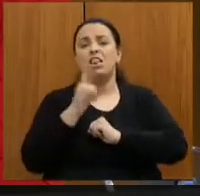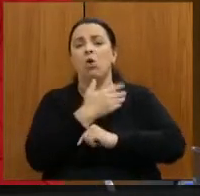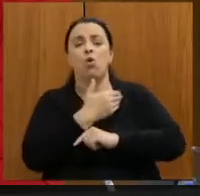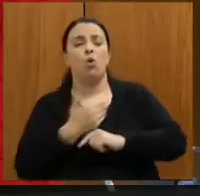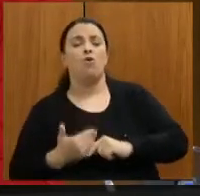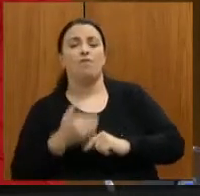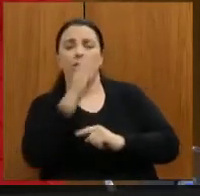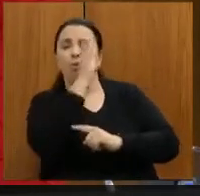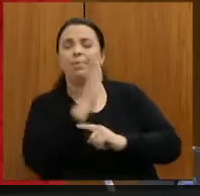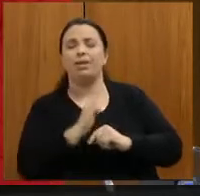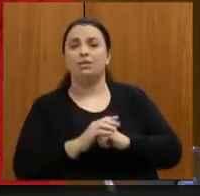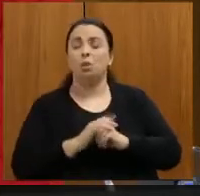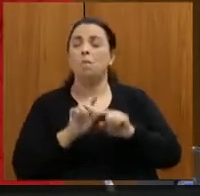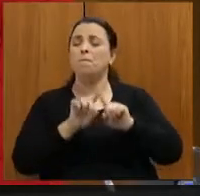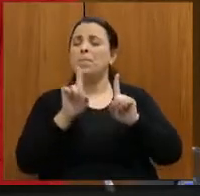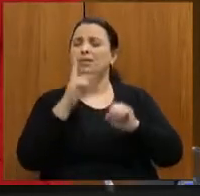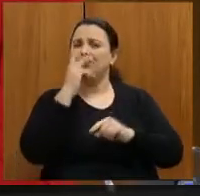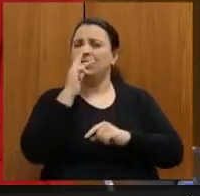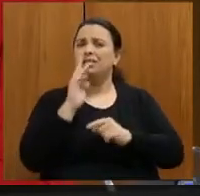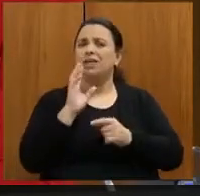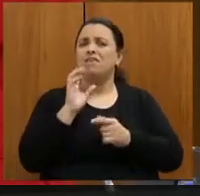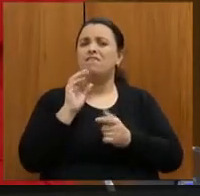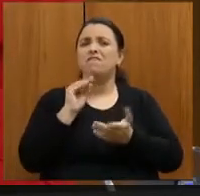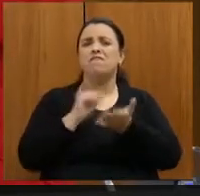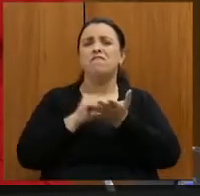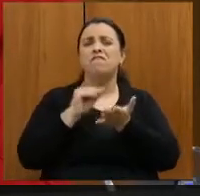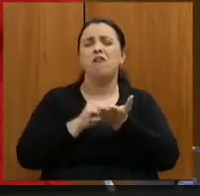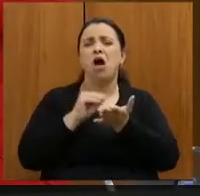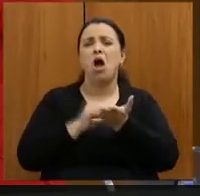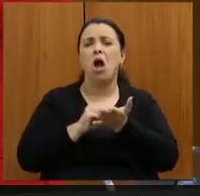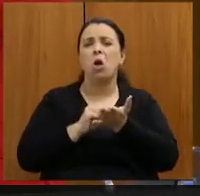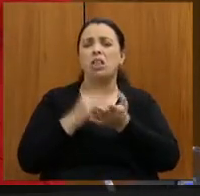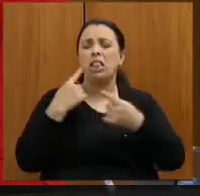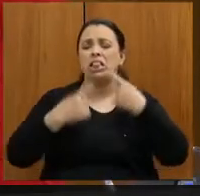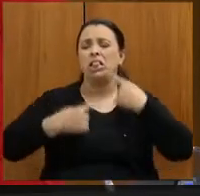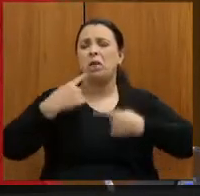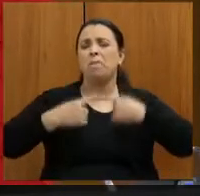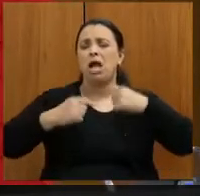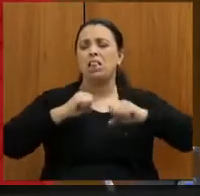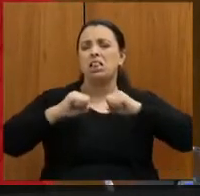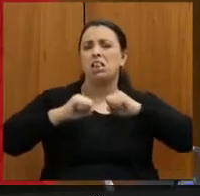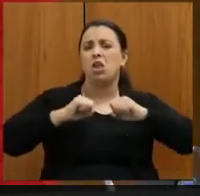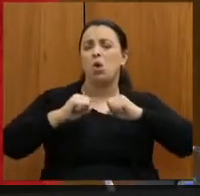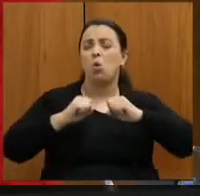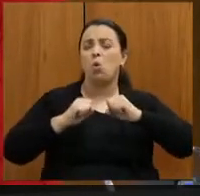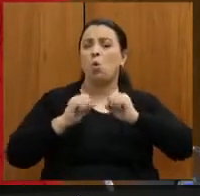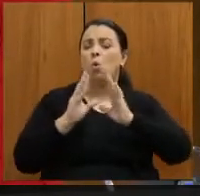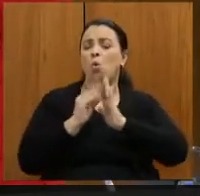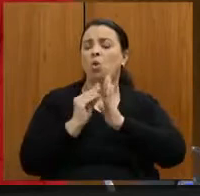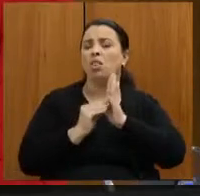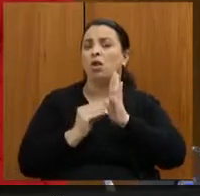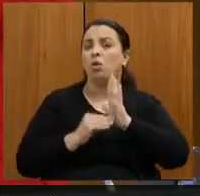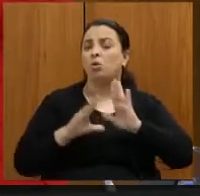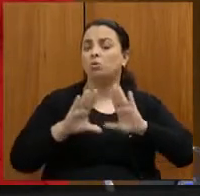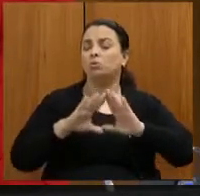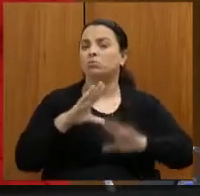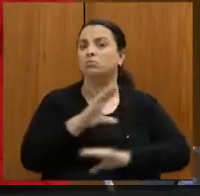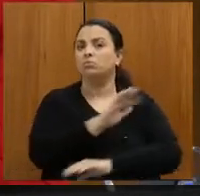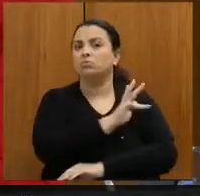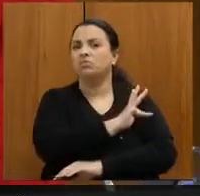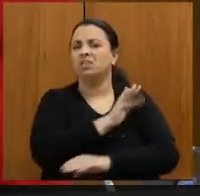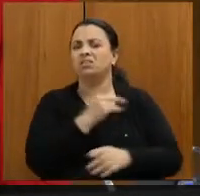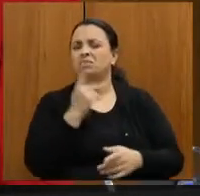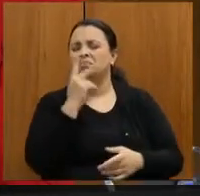na falta de debater o conteúdo do Assembleia fiscaliza co o funcionando nessa falsa polarização